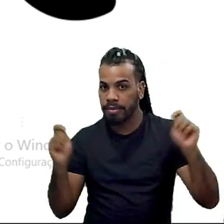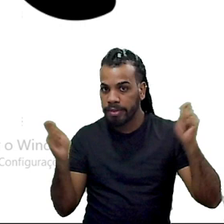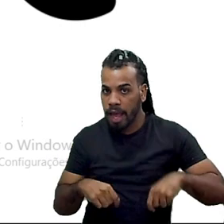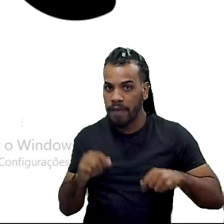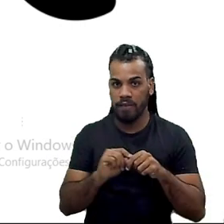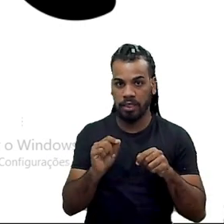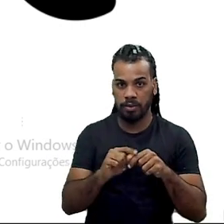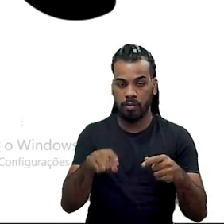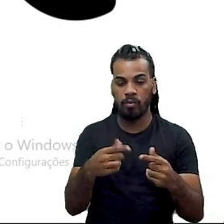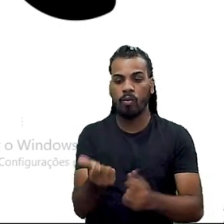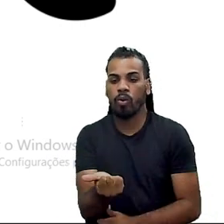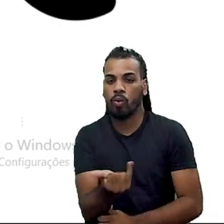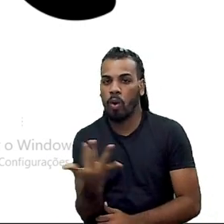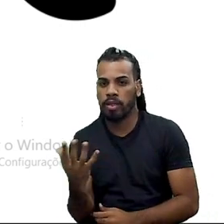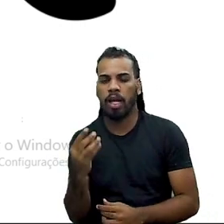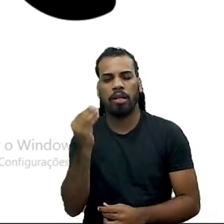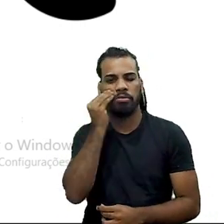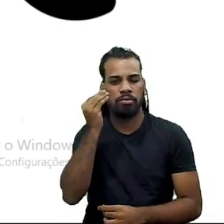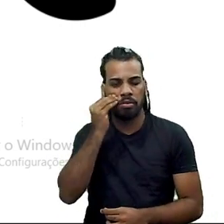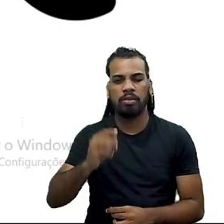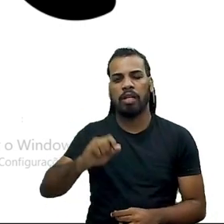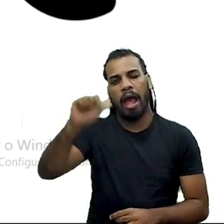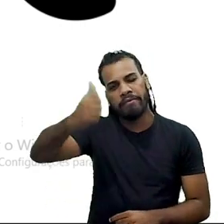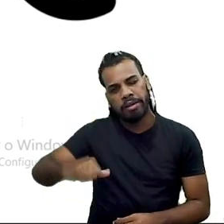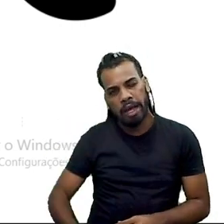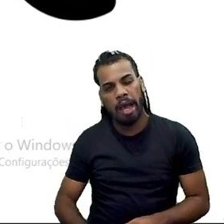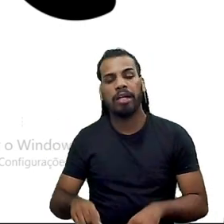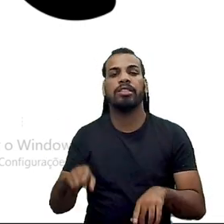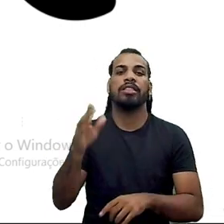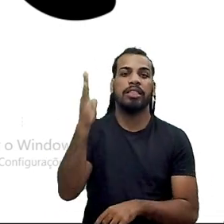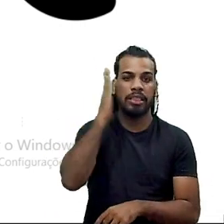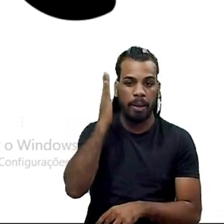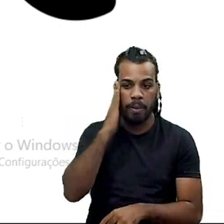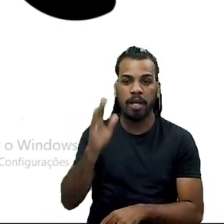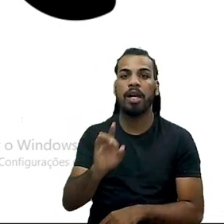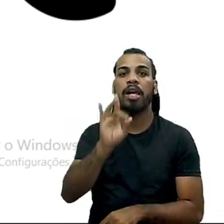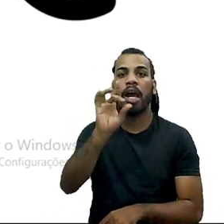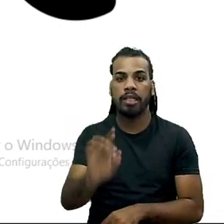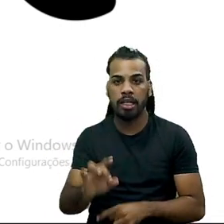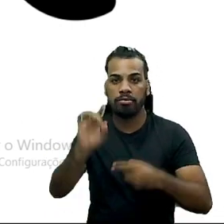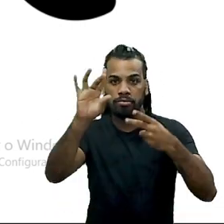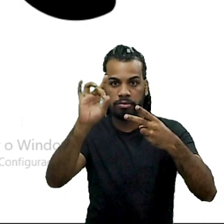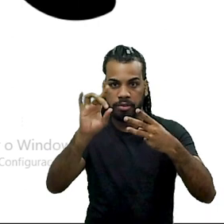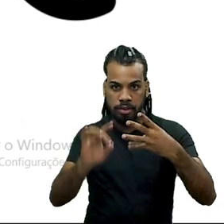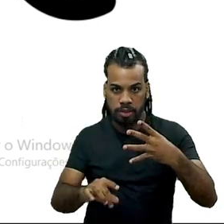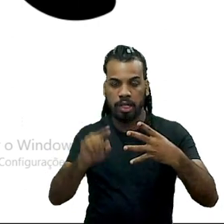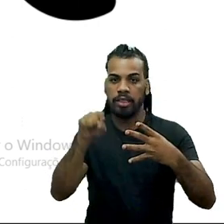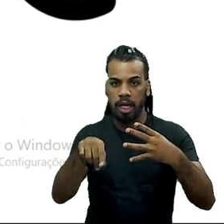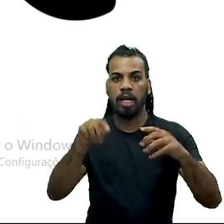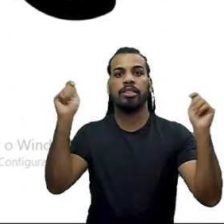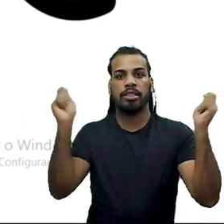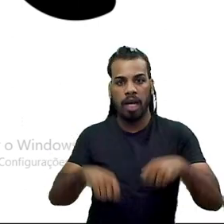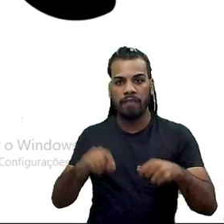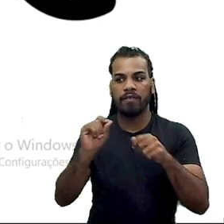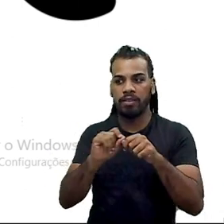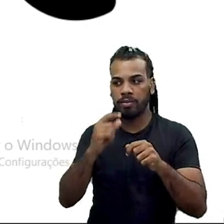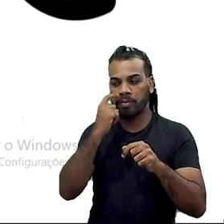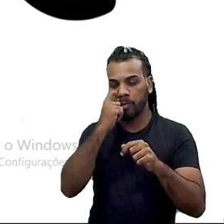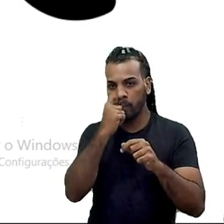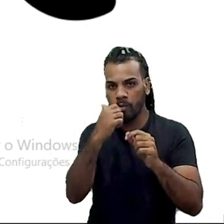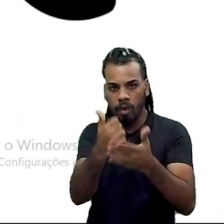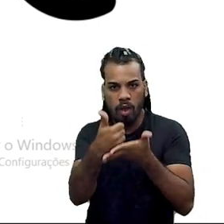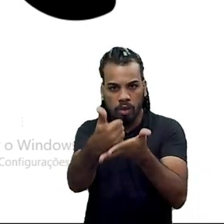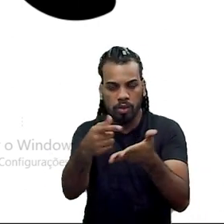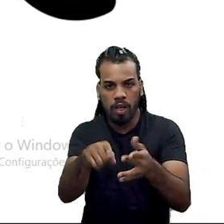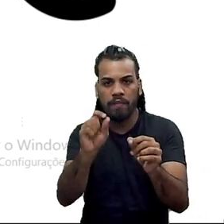possa quantificar, medir, avaliar e saber cada item de custo que vai contribuir para ele